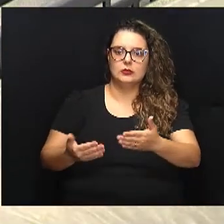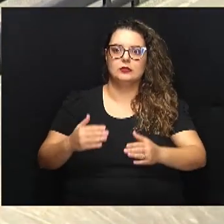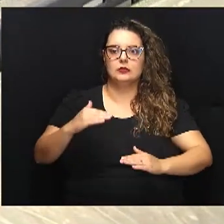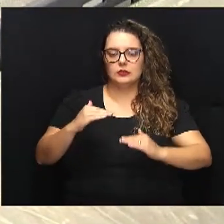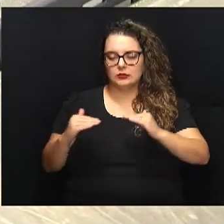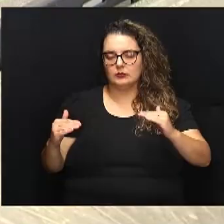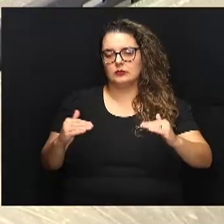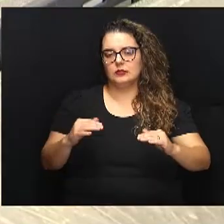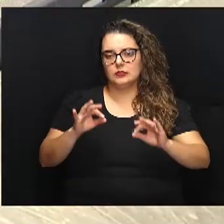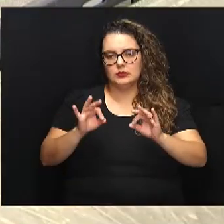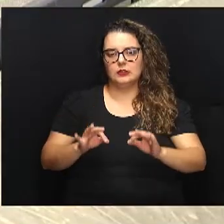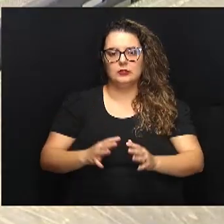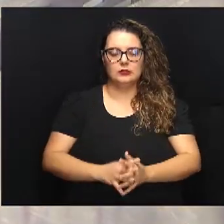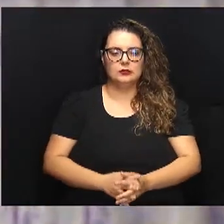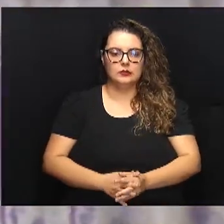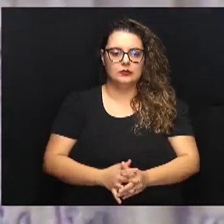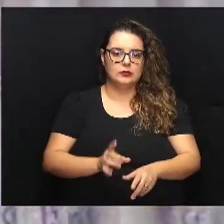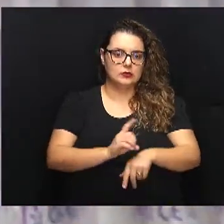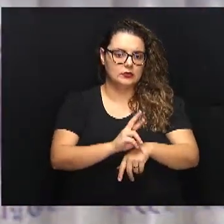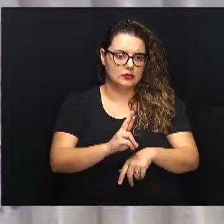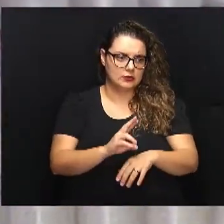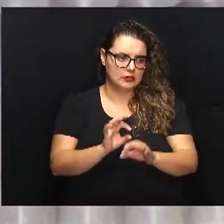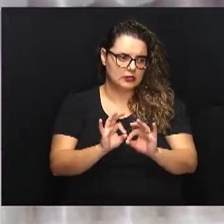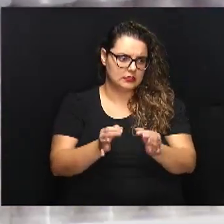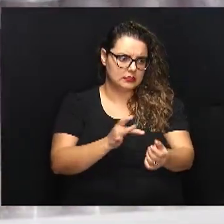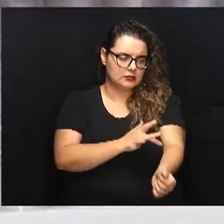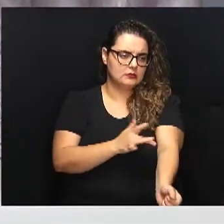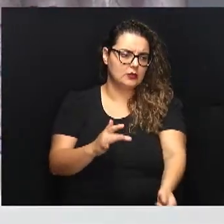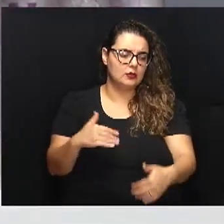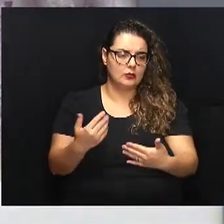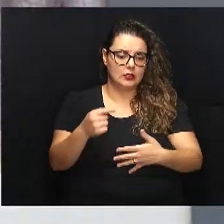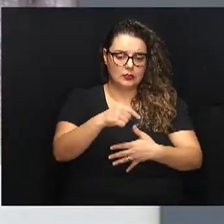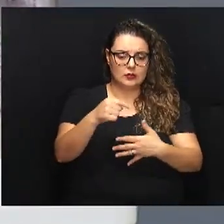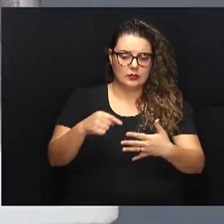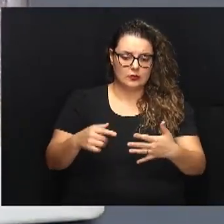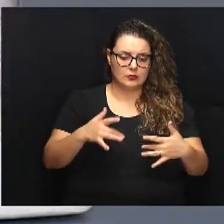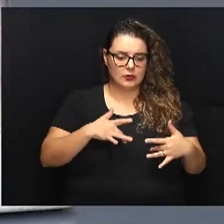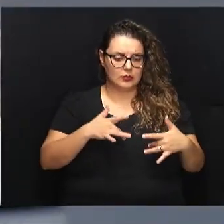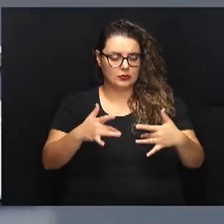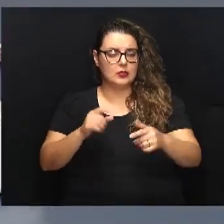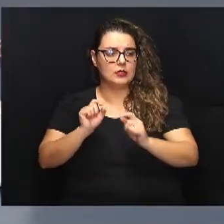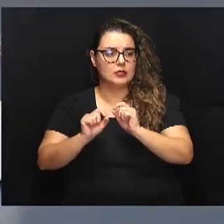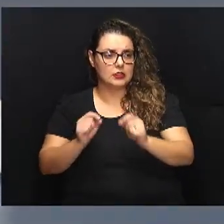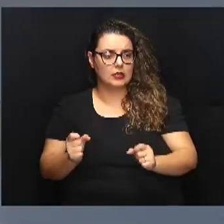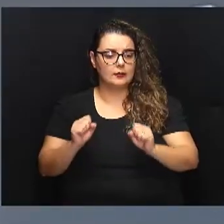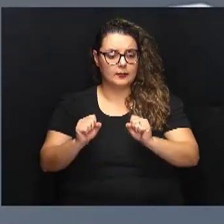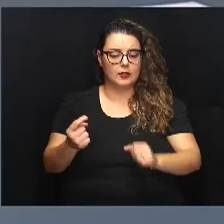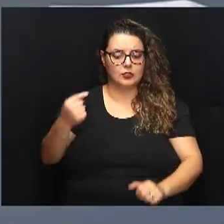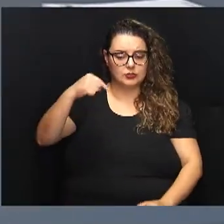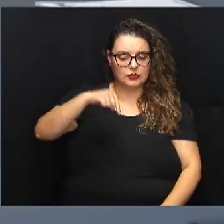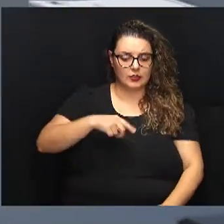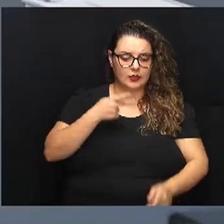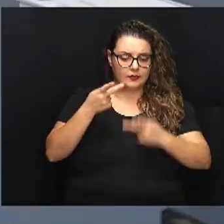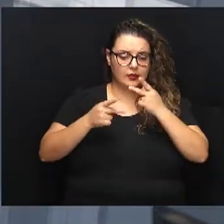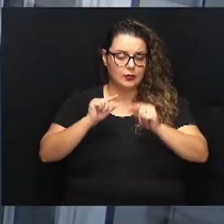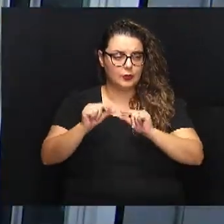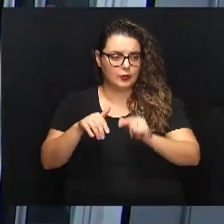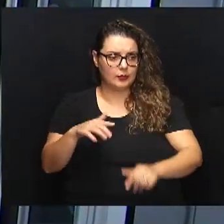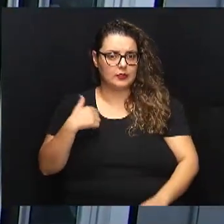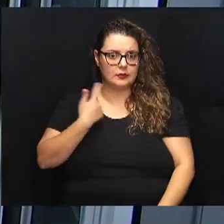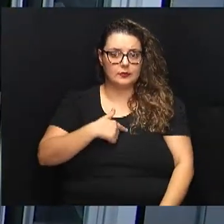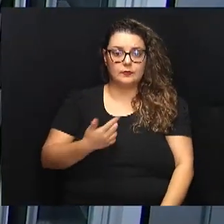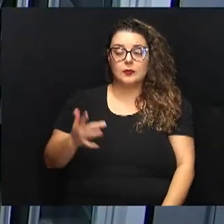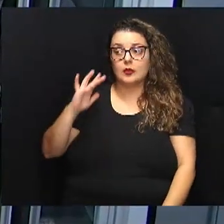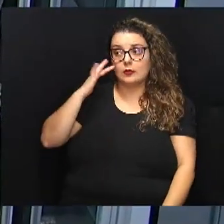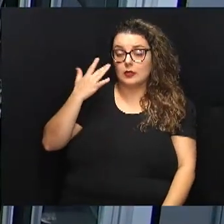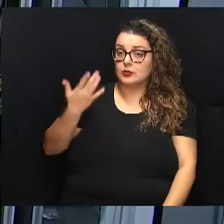adequados. E, doutora, é simples vir doar, né? Quais são os critérios para doar? Quem pode vir doar? Conta mais um pouco para a gente. Eu acho assim,